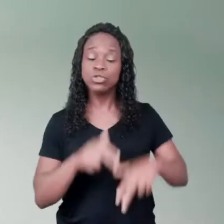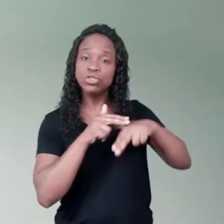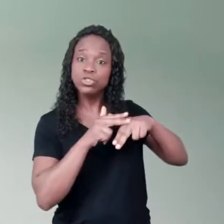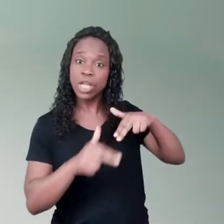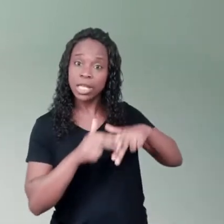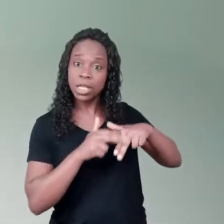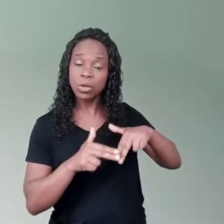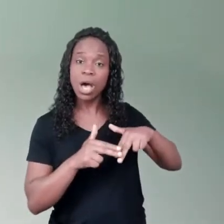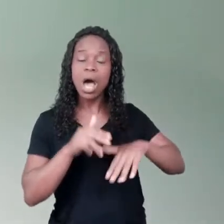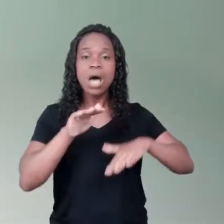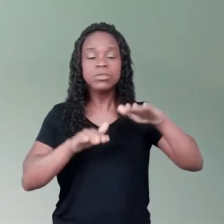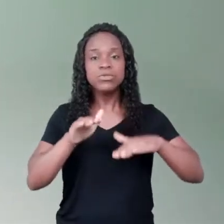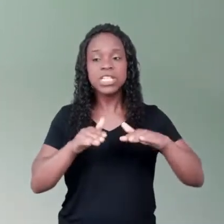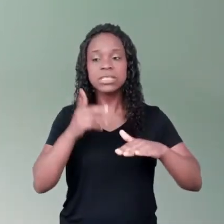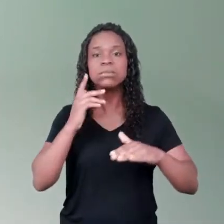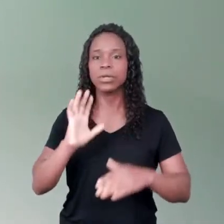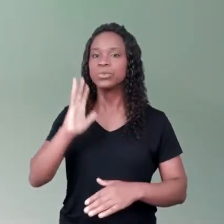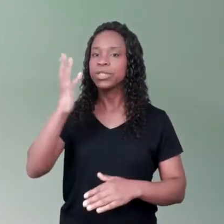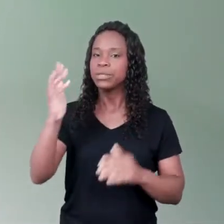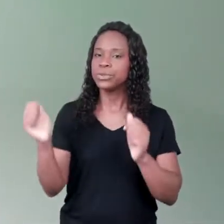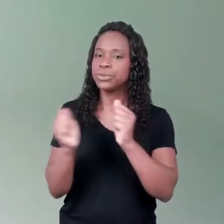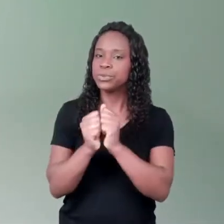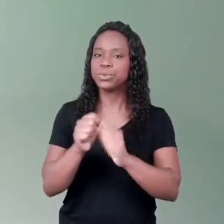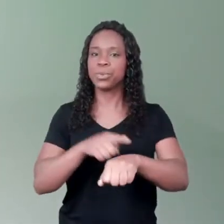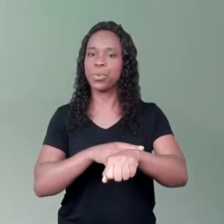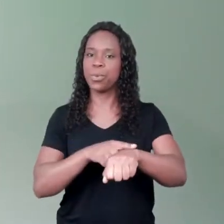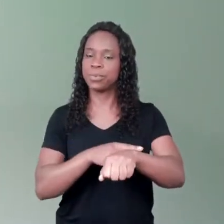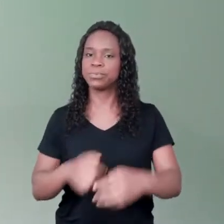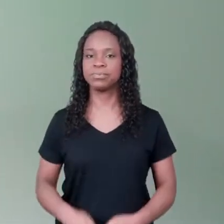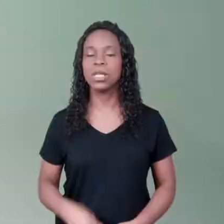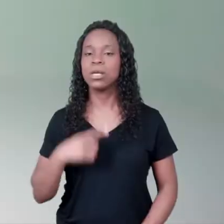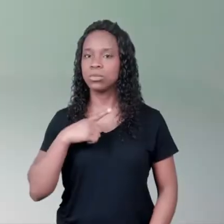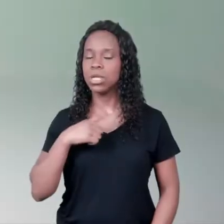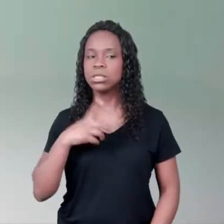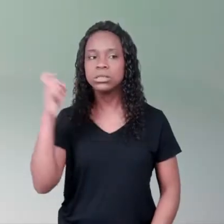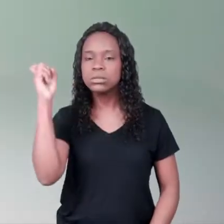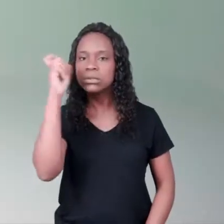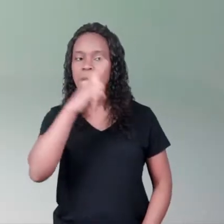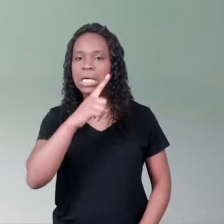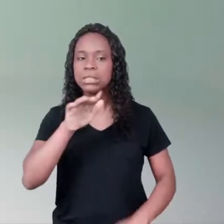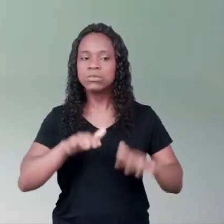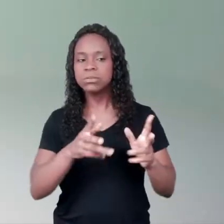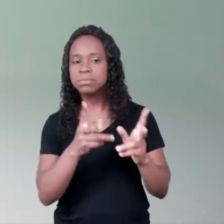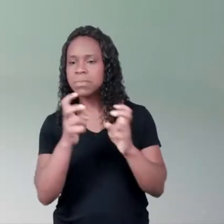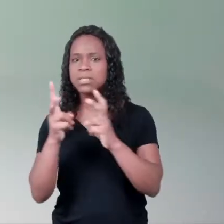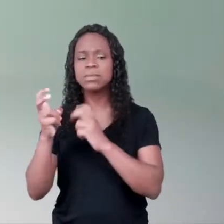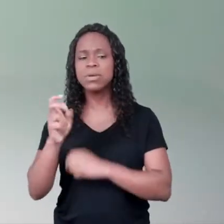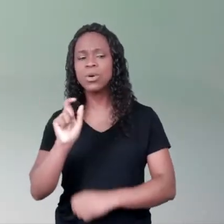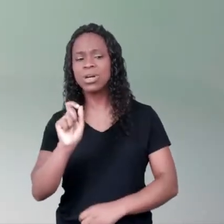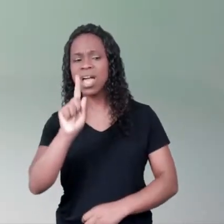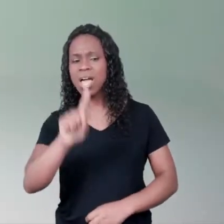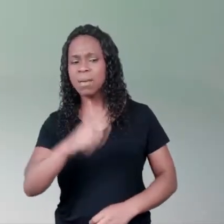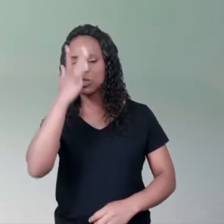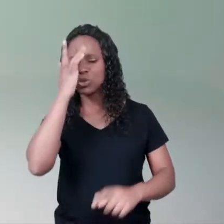A questão do gênero, ela é sempre muito tingida pela questão da cor. Então eu tenho muita dificuldade para